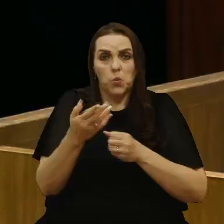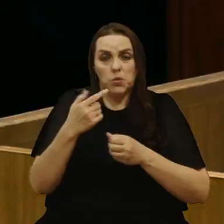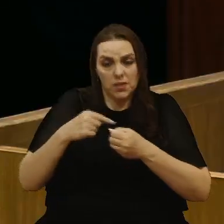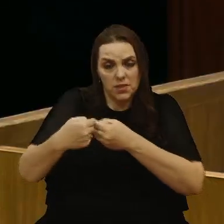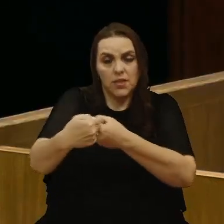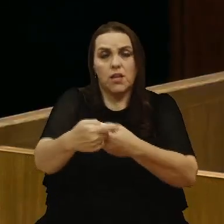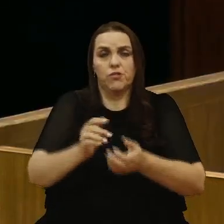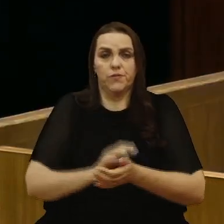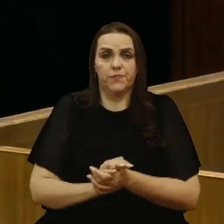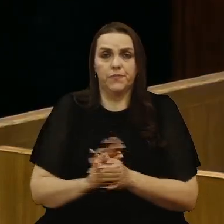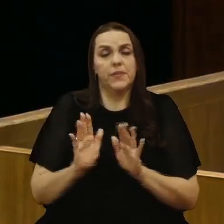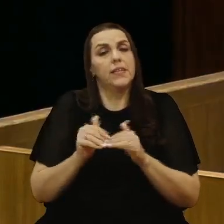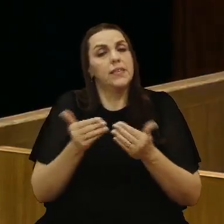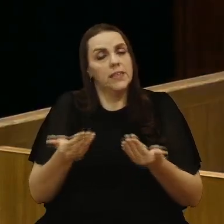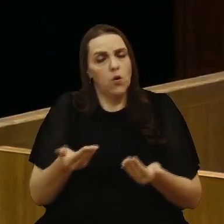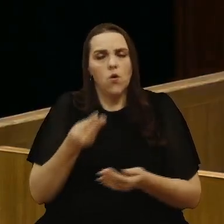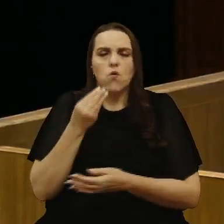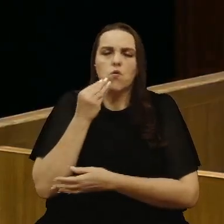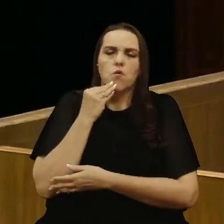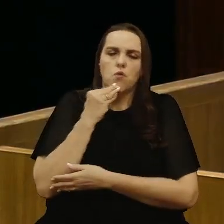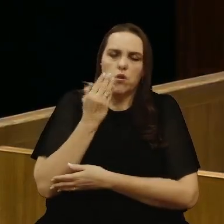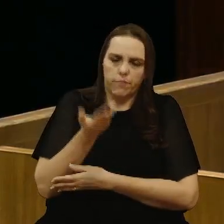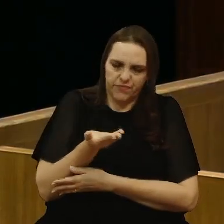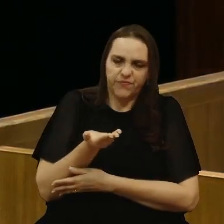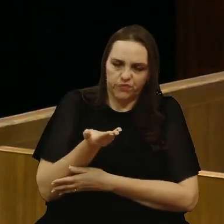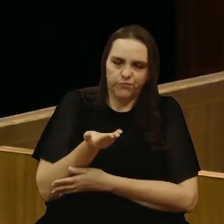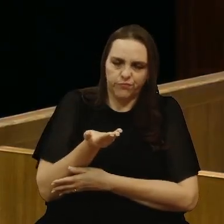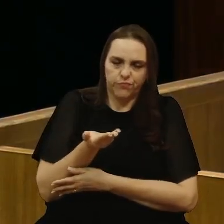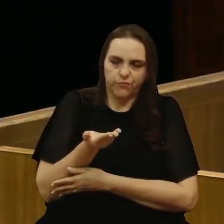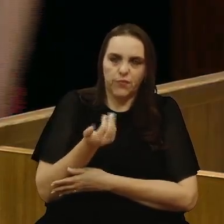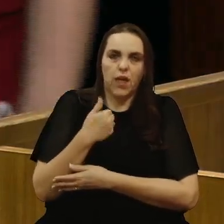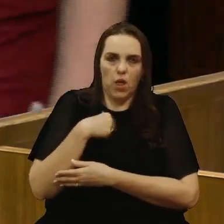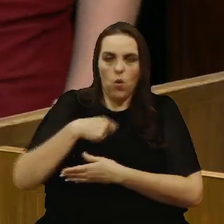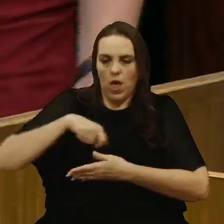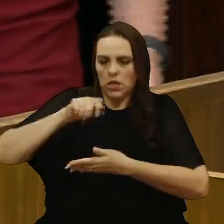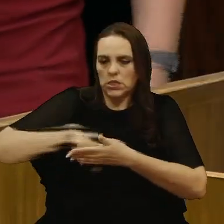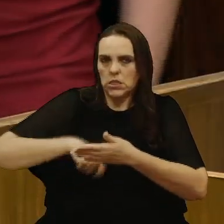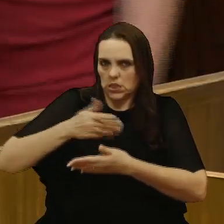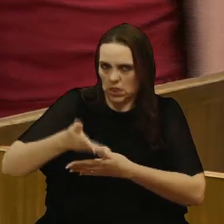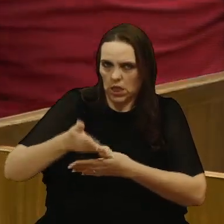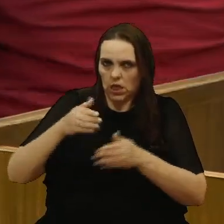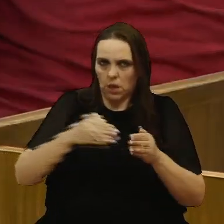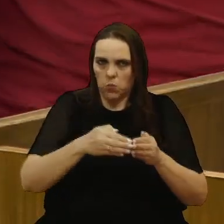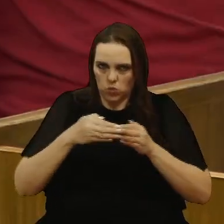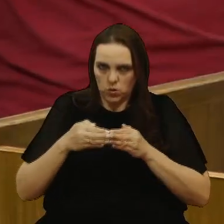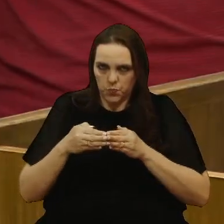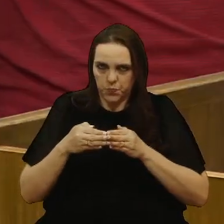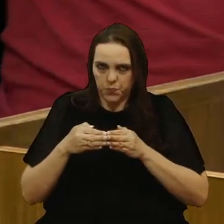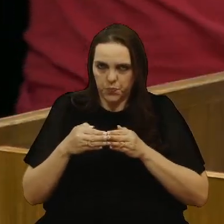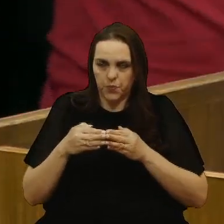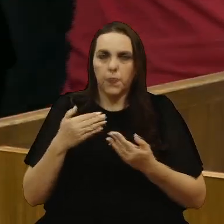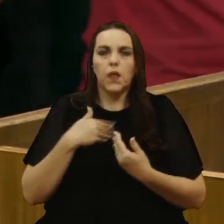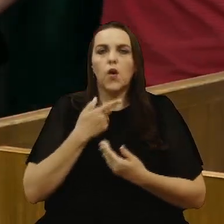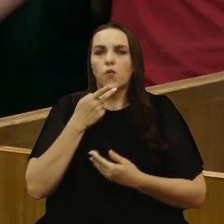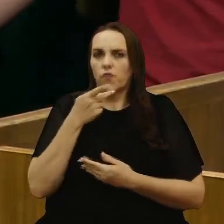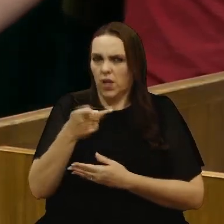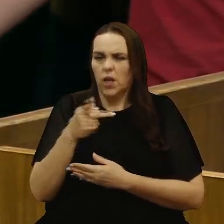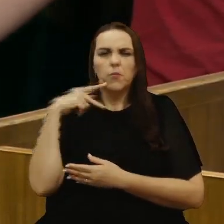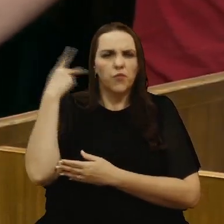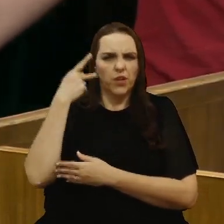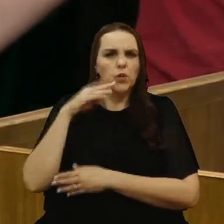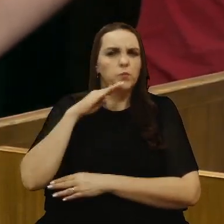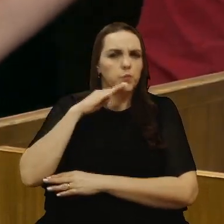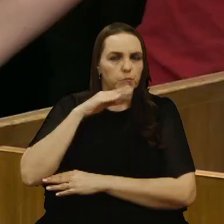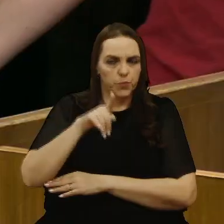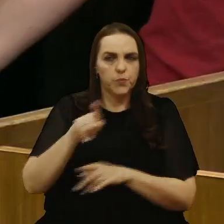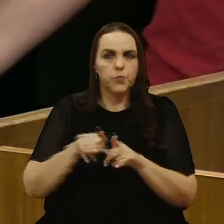cidade. Então, obviamente, né, eu assinei essa moção e disse para o vereador Bortola